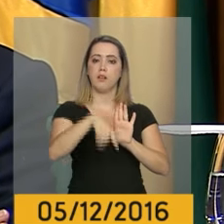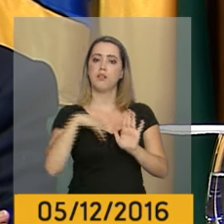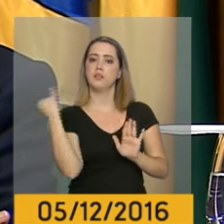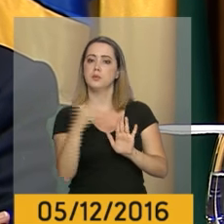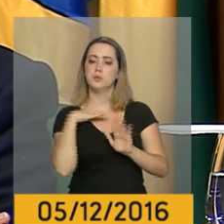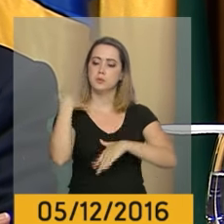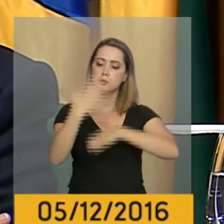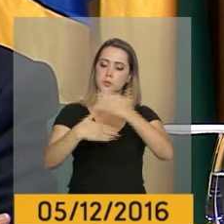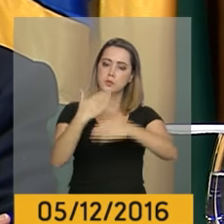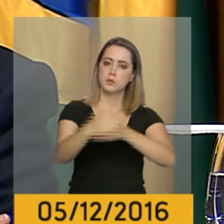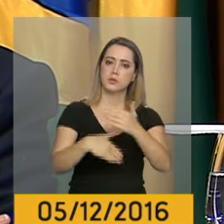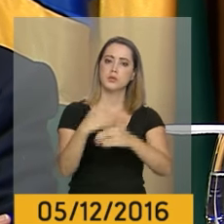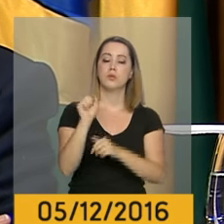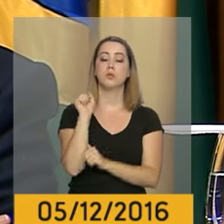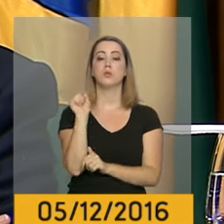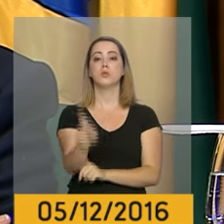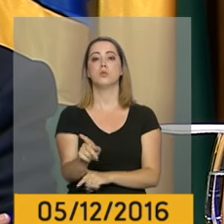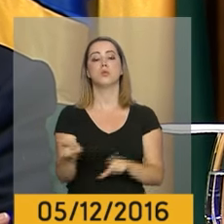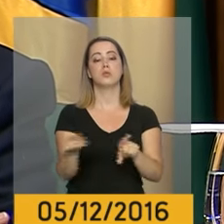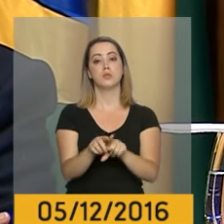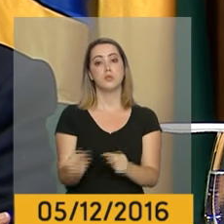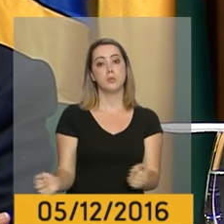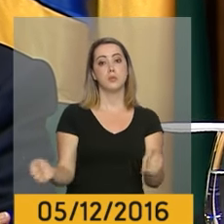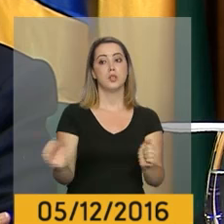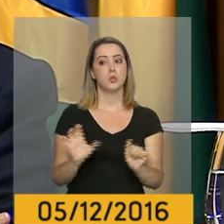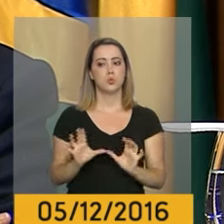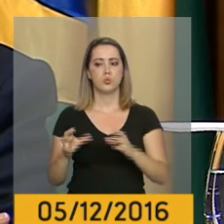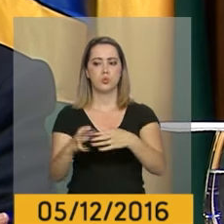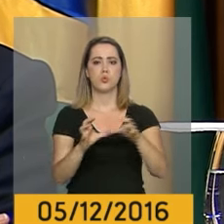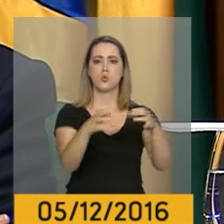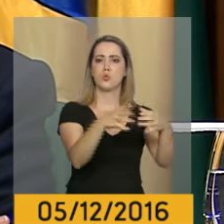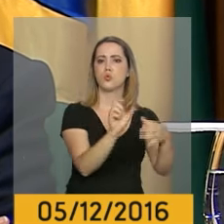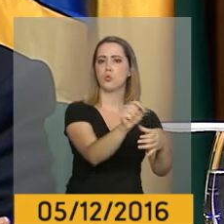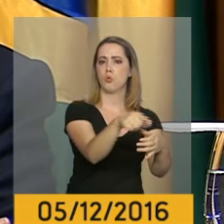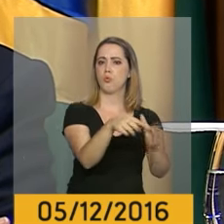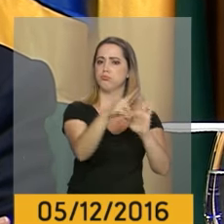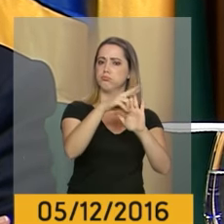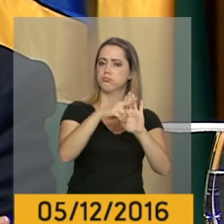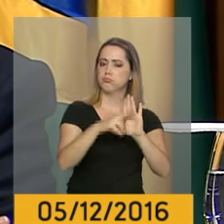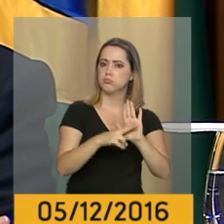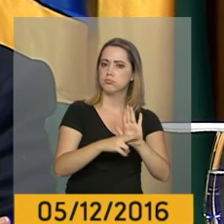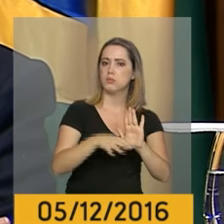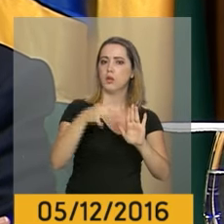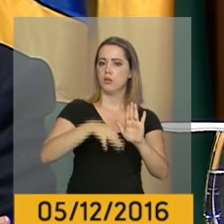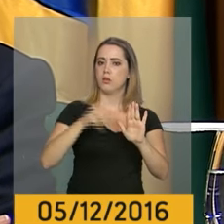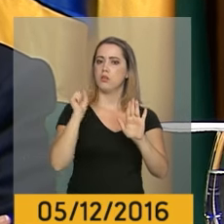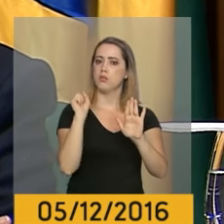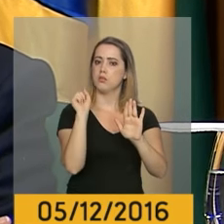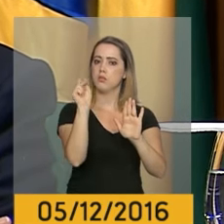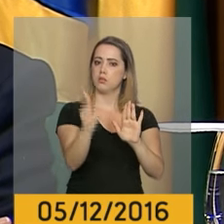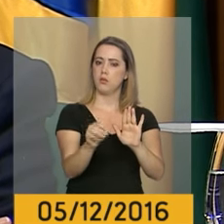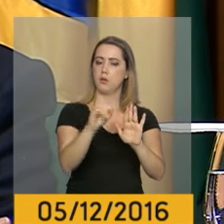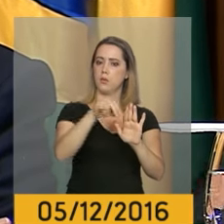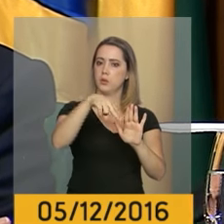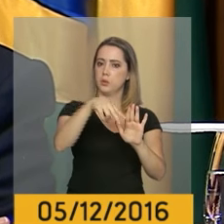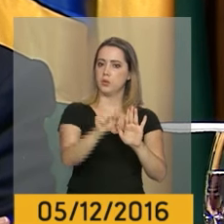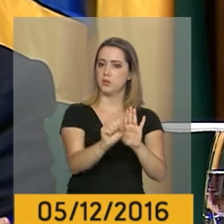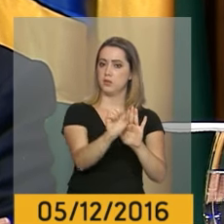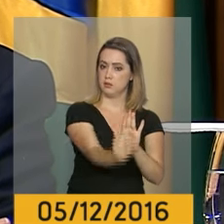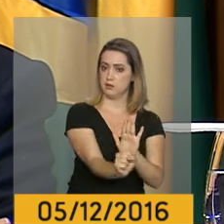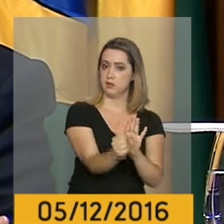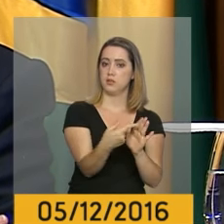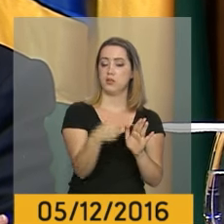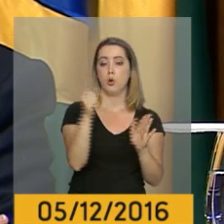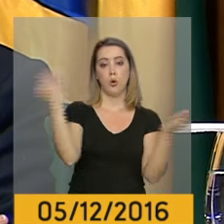a manutenção da previdência e do conjunto dos benefícios eh previdenciários. Portanto, reformar hoje